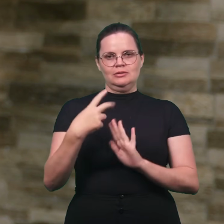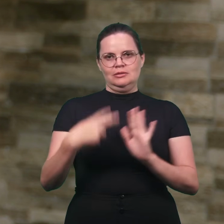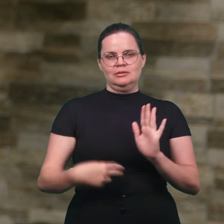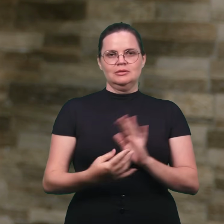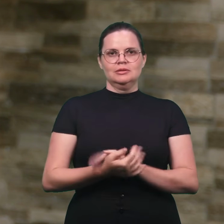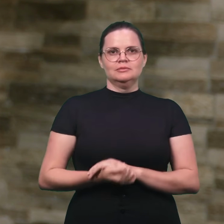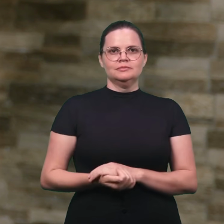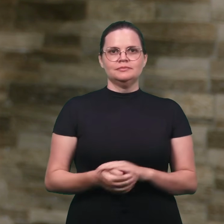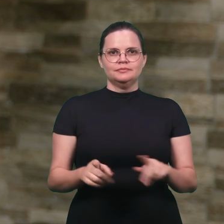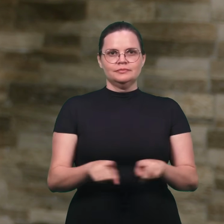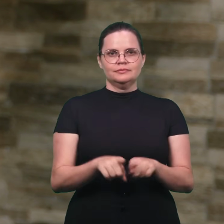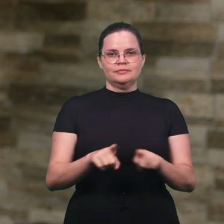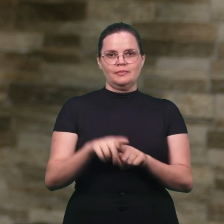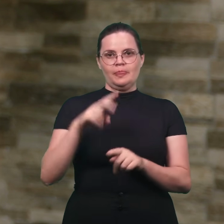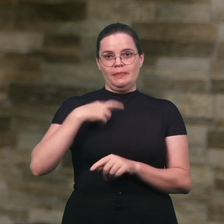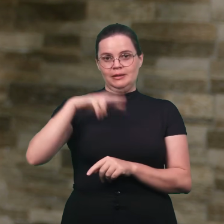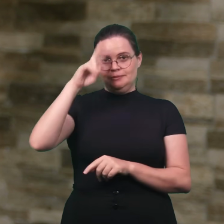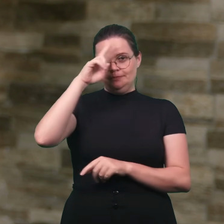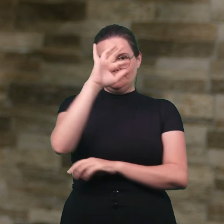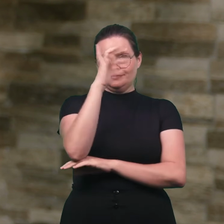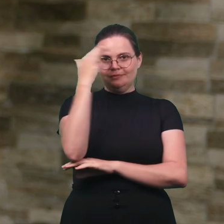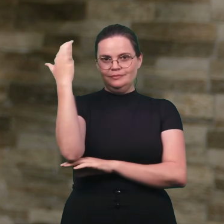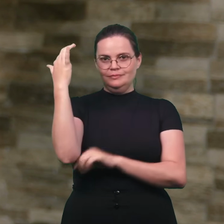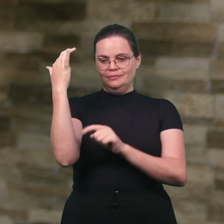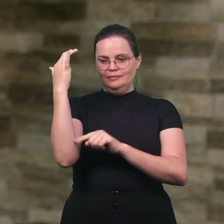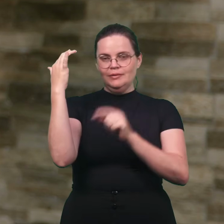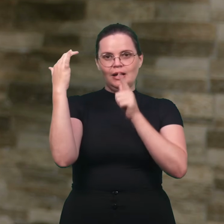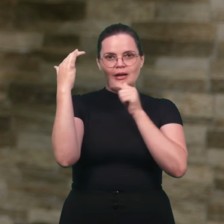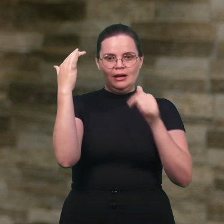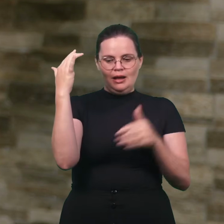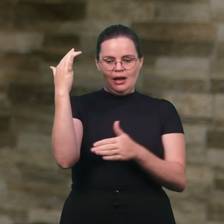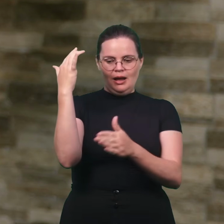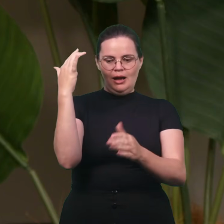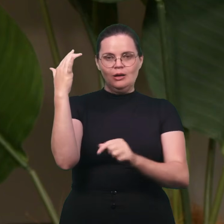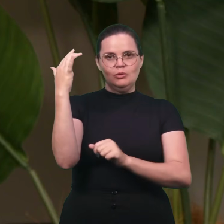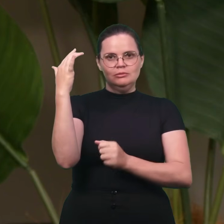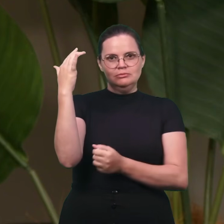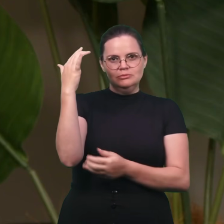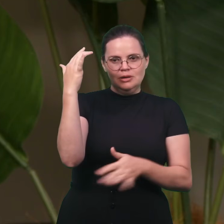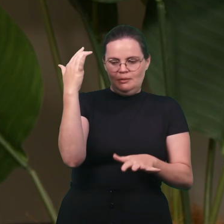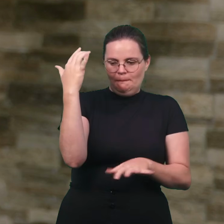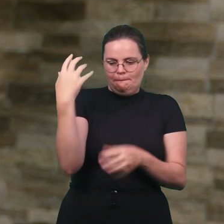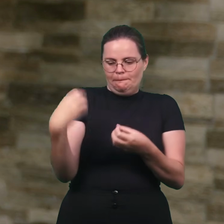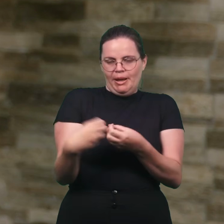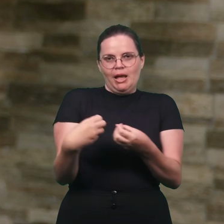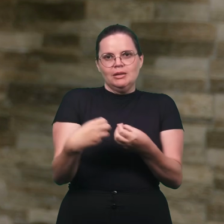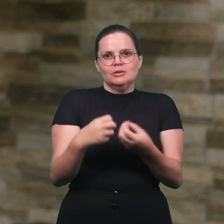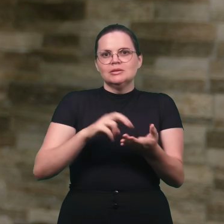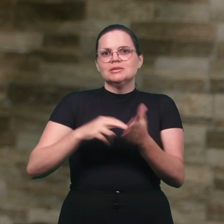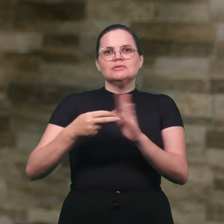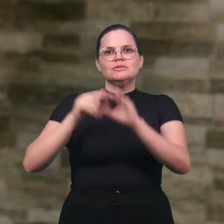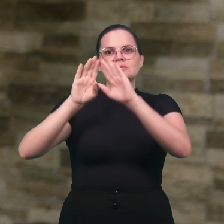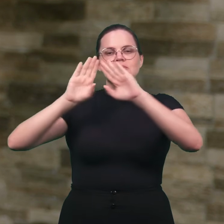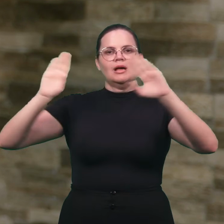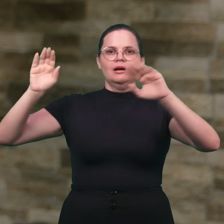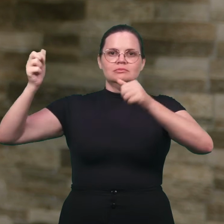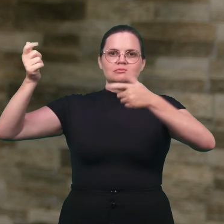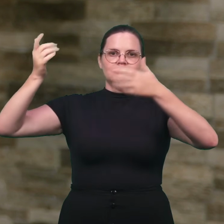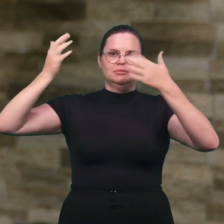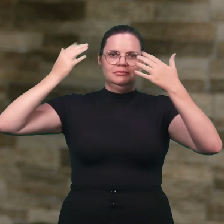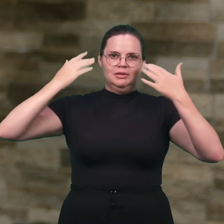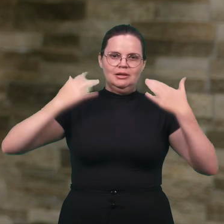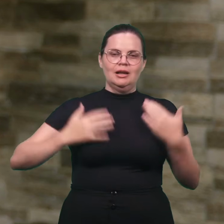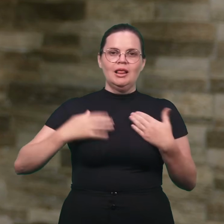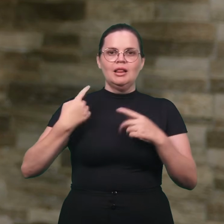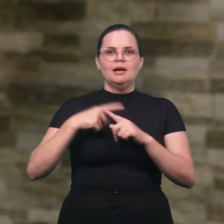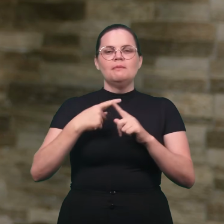lembrando que esse ramo que está junto à fonte, a fonte para nós fala da eternidade. Glória a Deus. A obra do Senhor prospera porque ela não foi criada